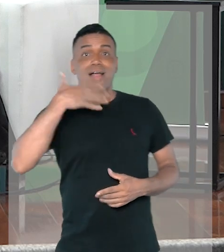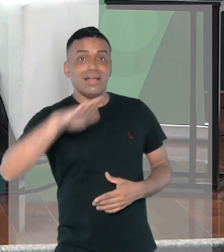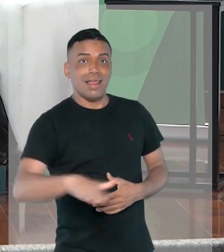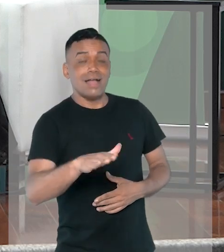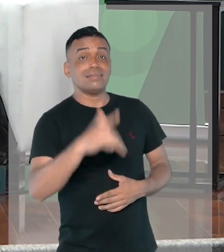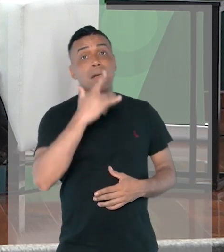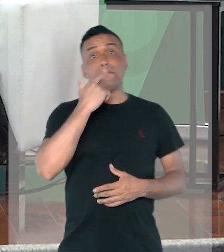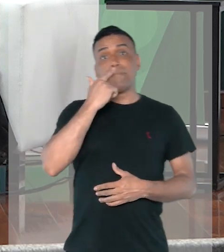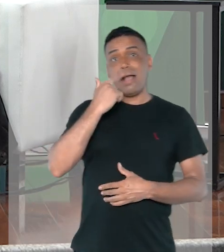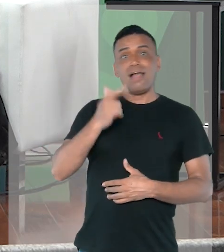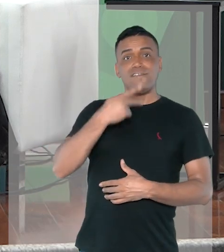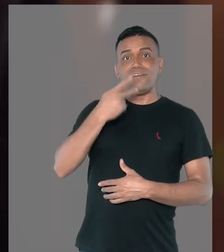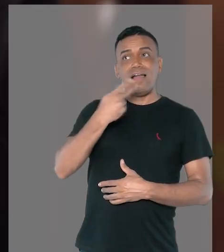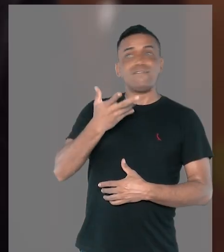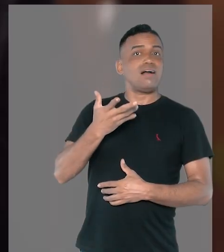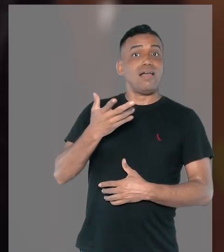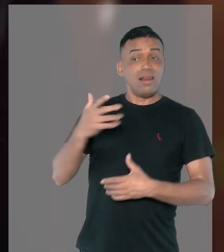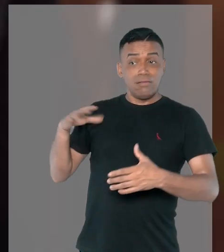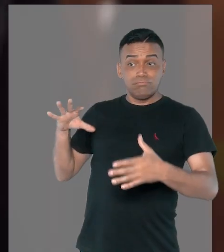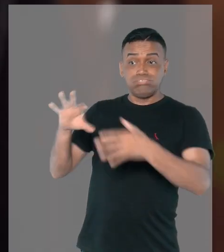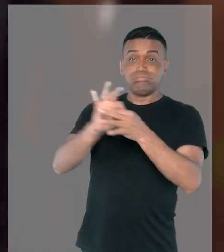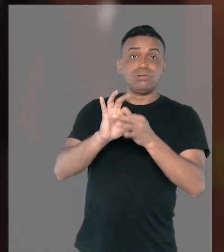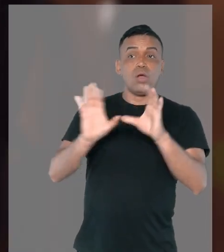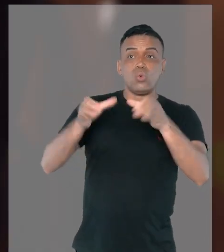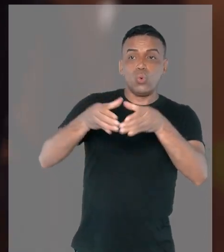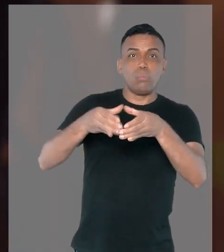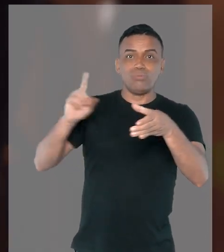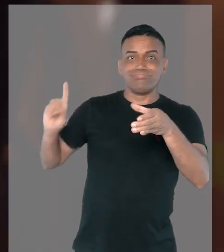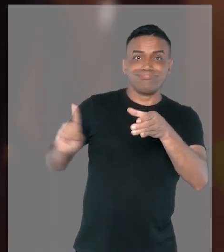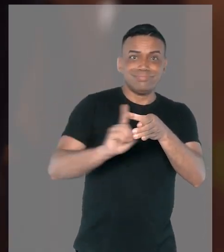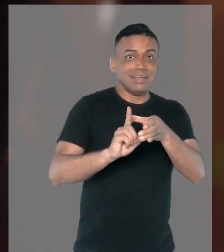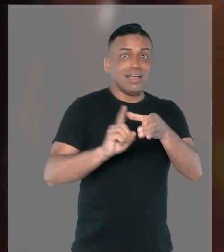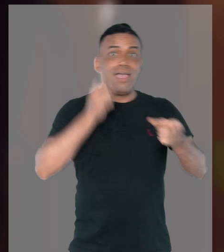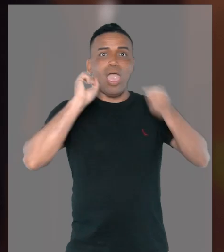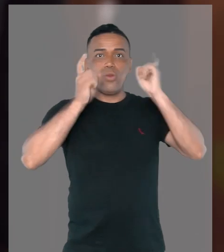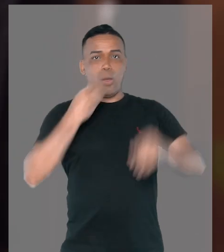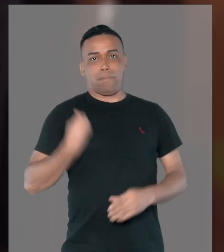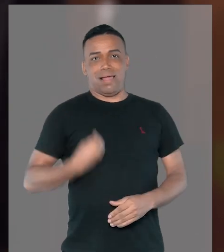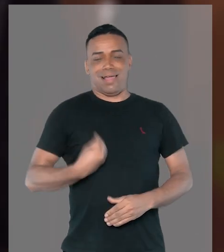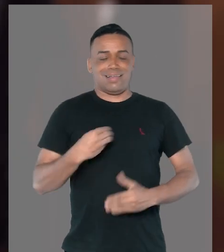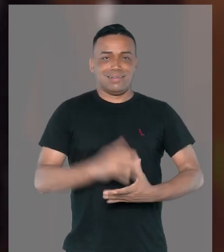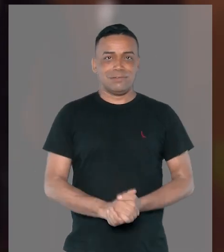pai dela, que era político, fazia com que ela ficasse na sala ouvindo as reuniões dos políticos.